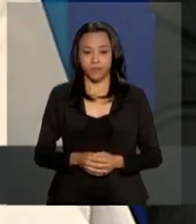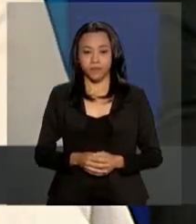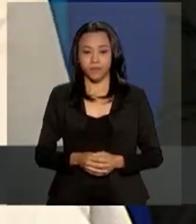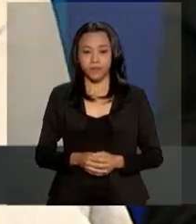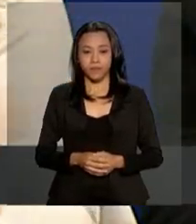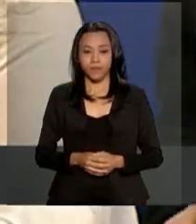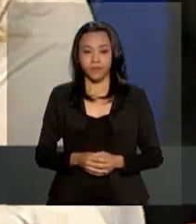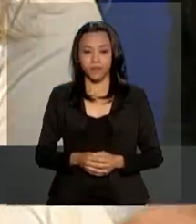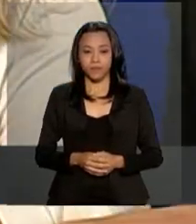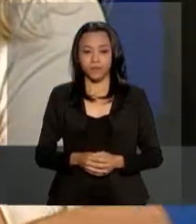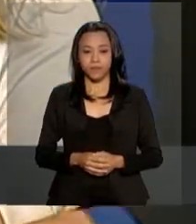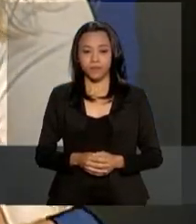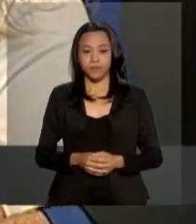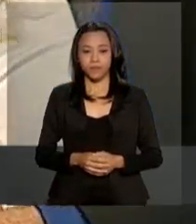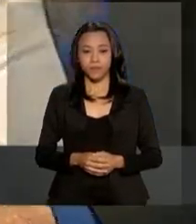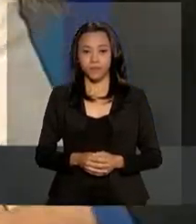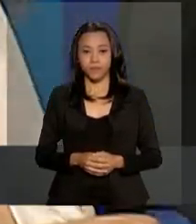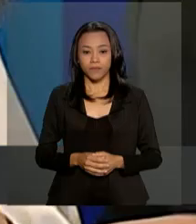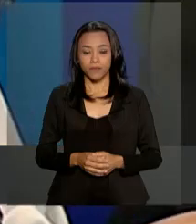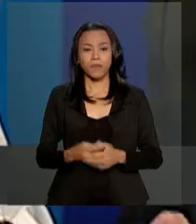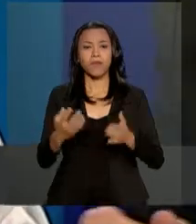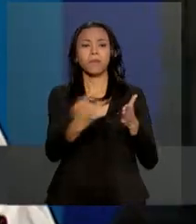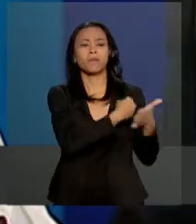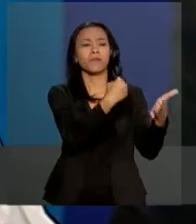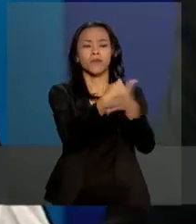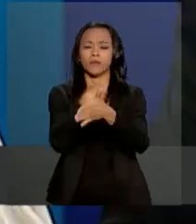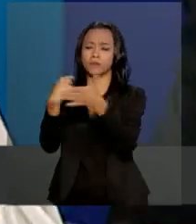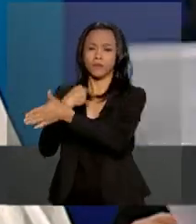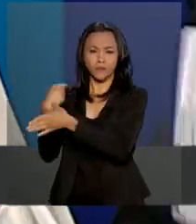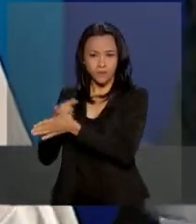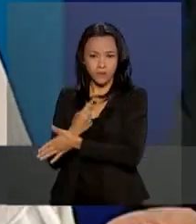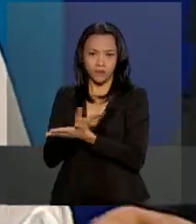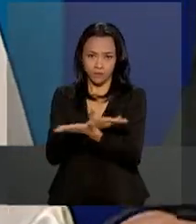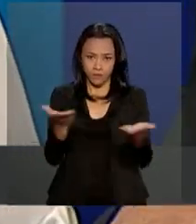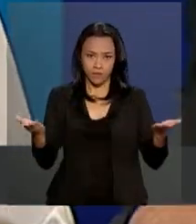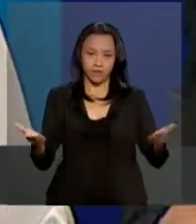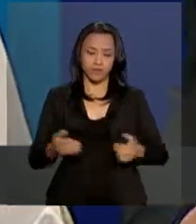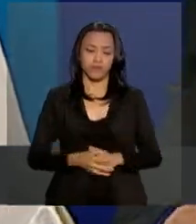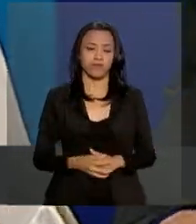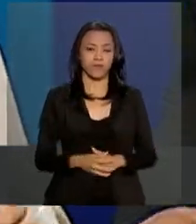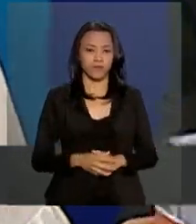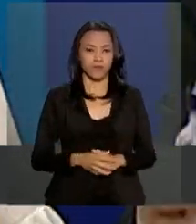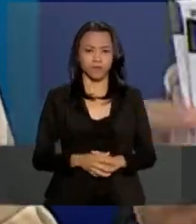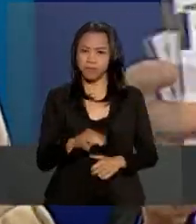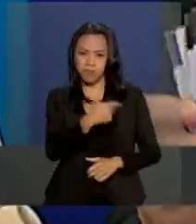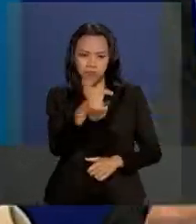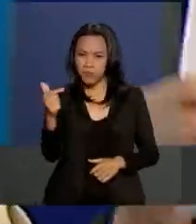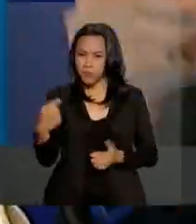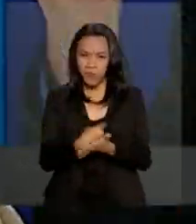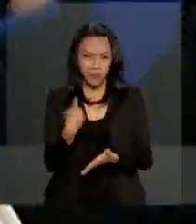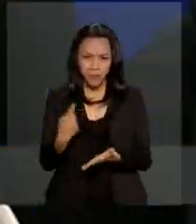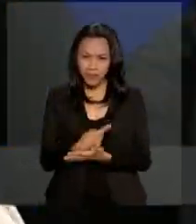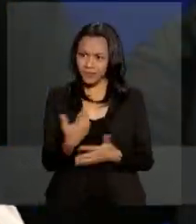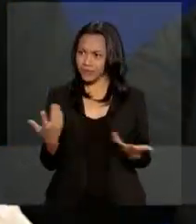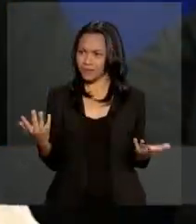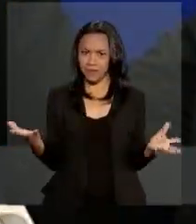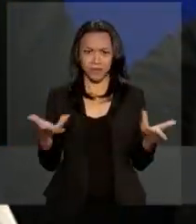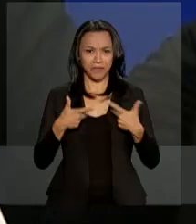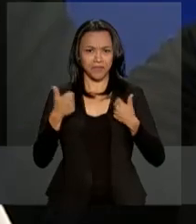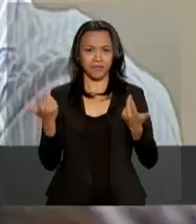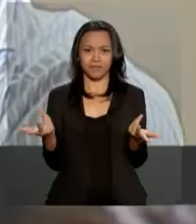ótimo organizá-la que o barulho zen todo o negócio aí sem perguntas que maravilha a